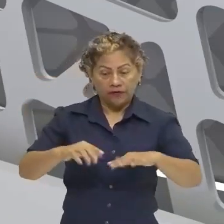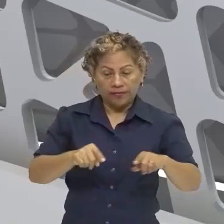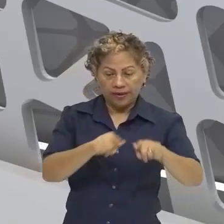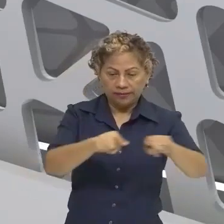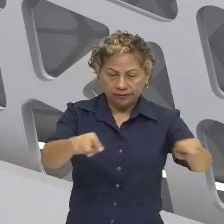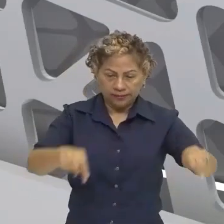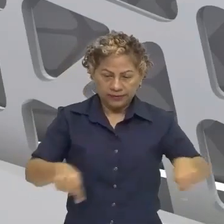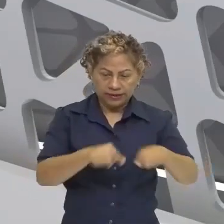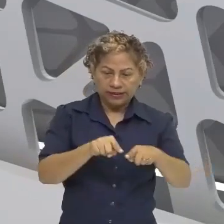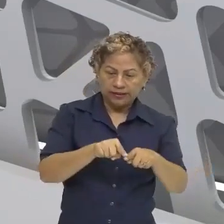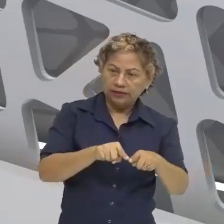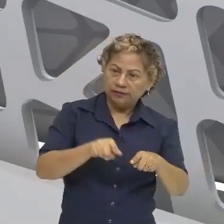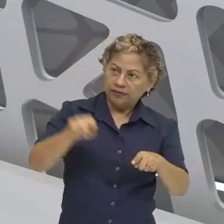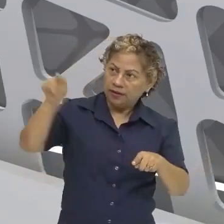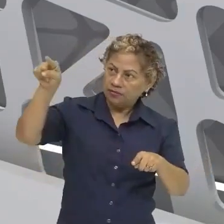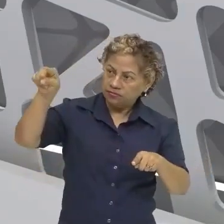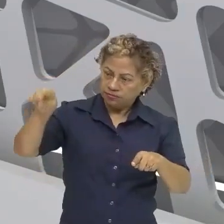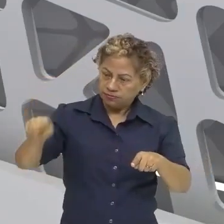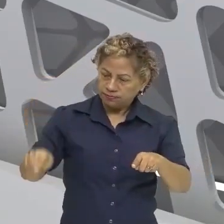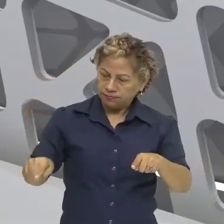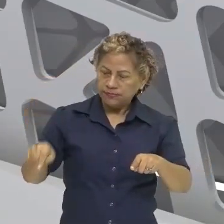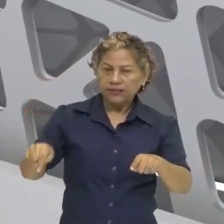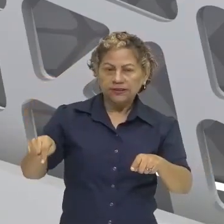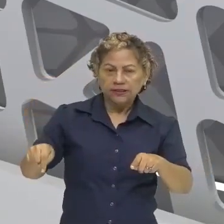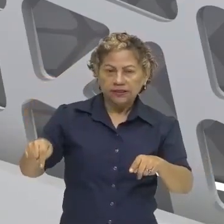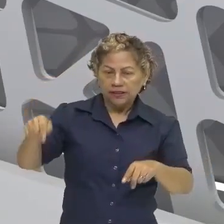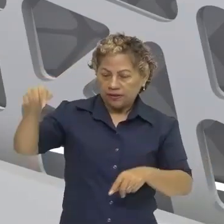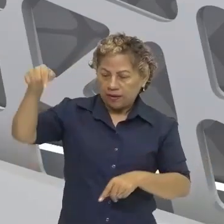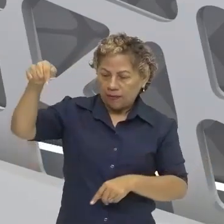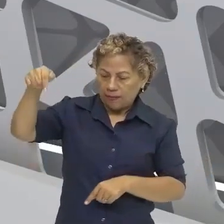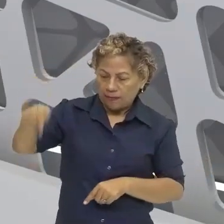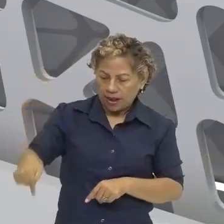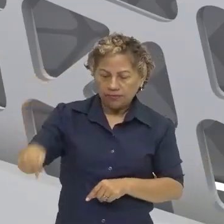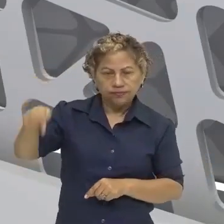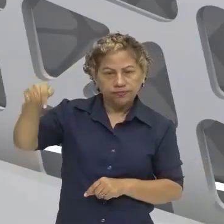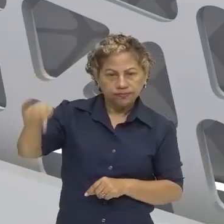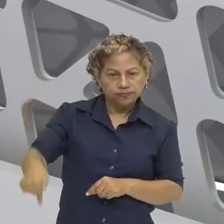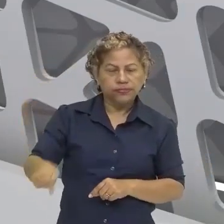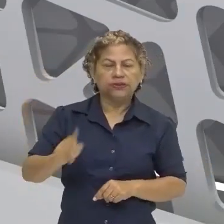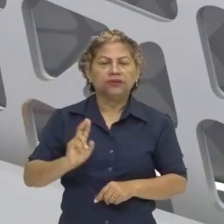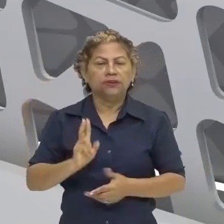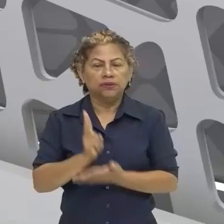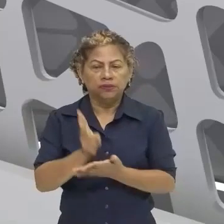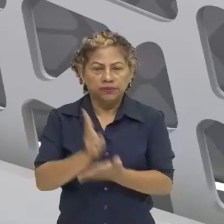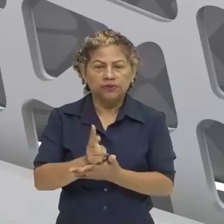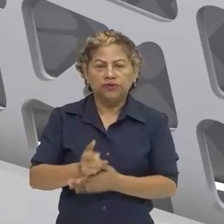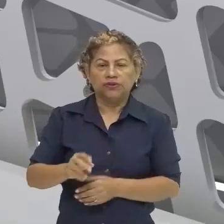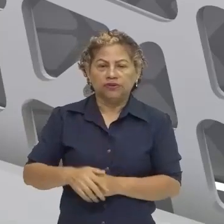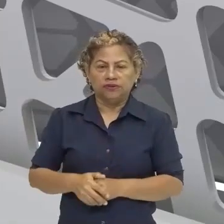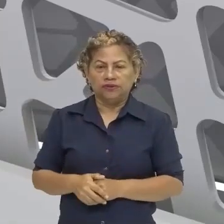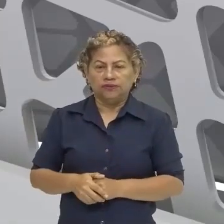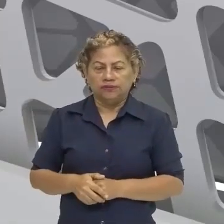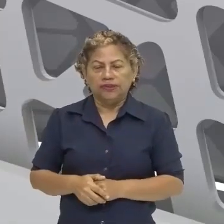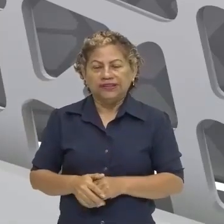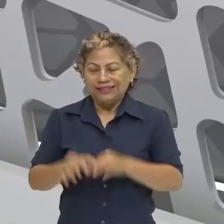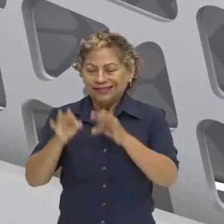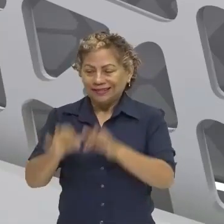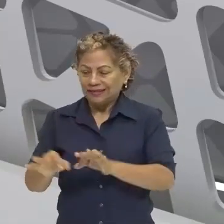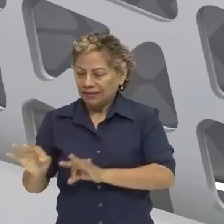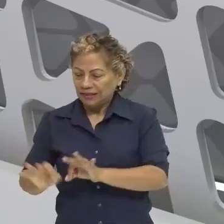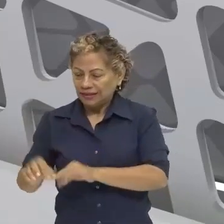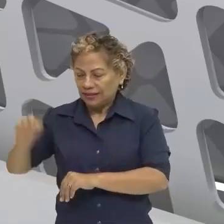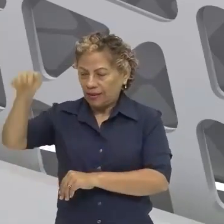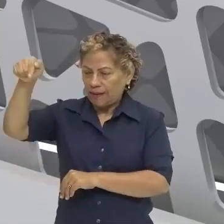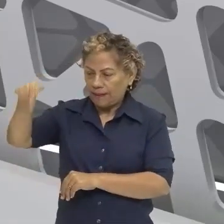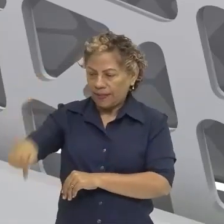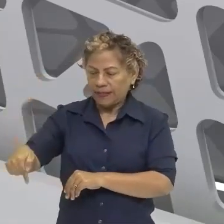processo de suspensão e abandono do peso sobre a estaca continua até a estaca estar